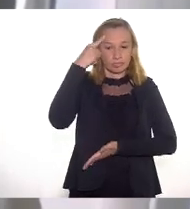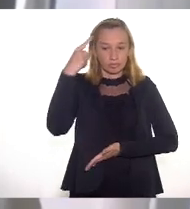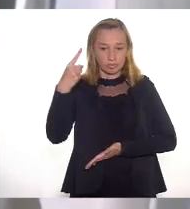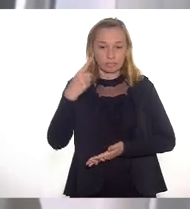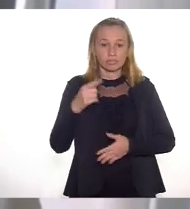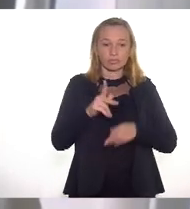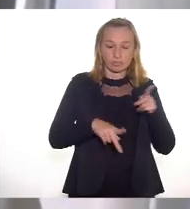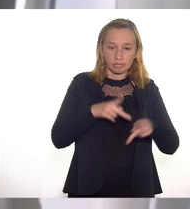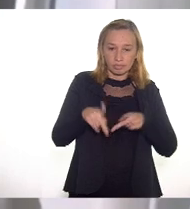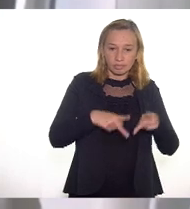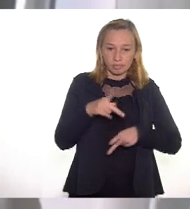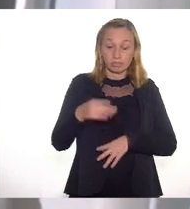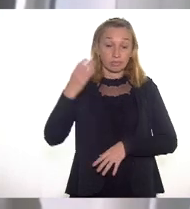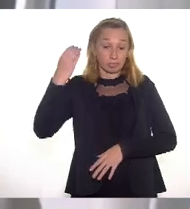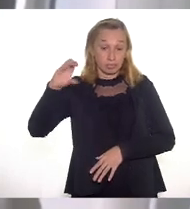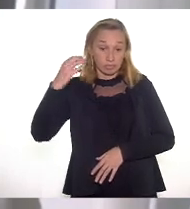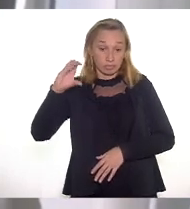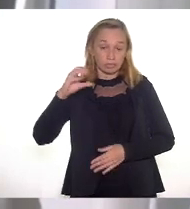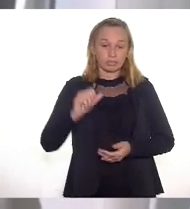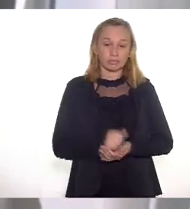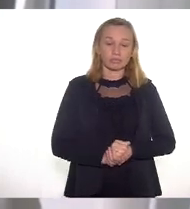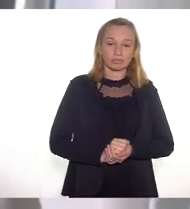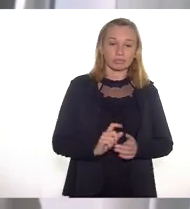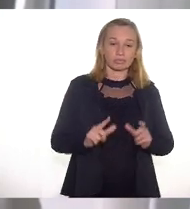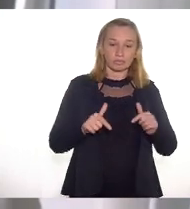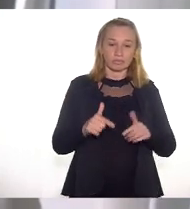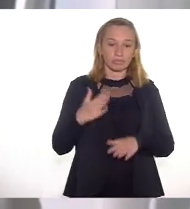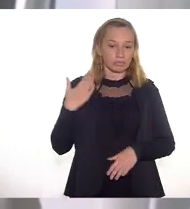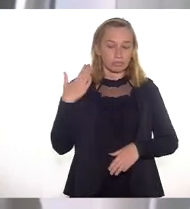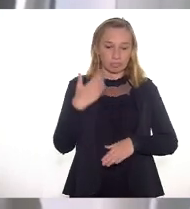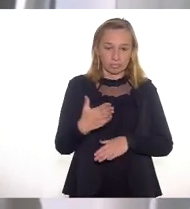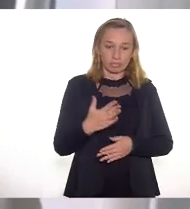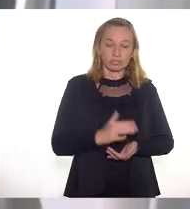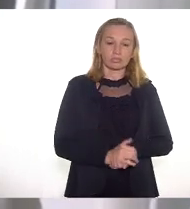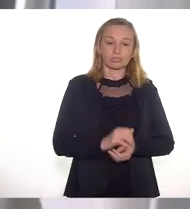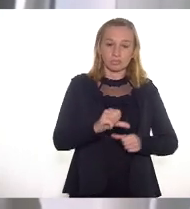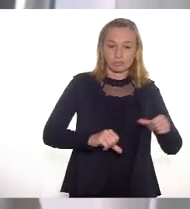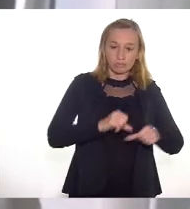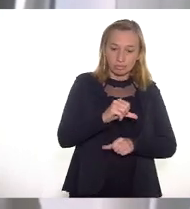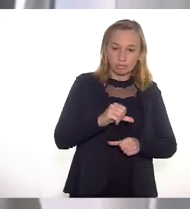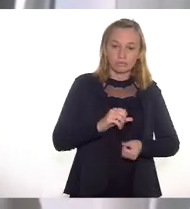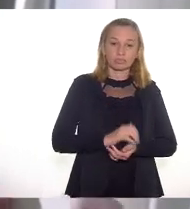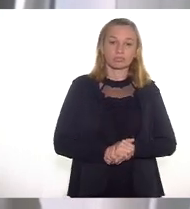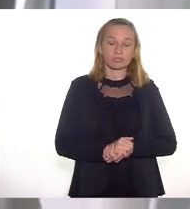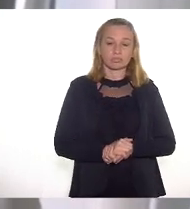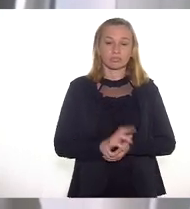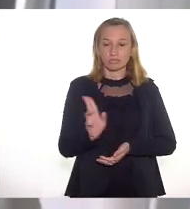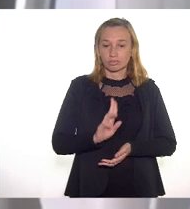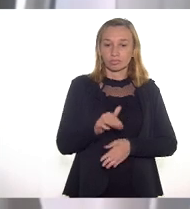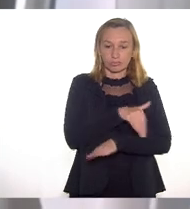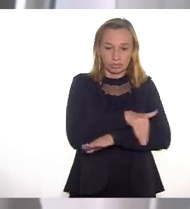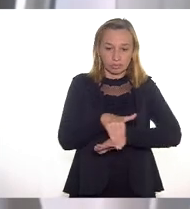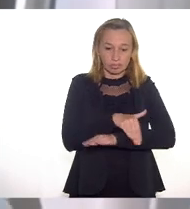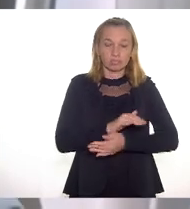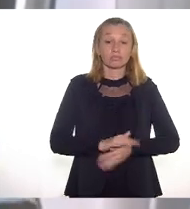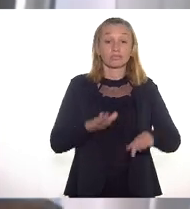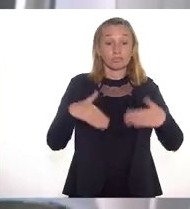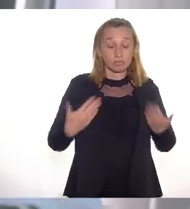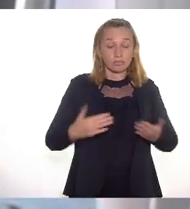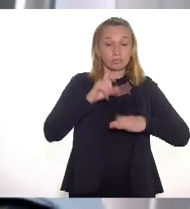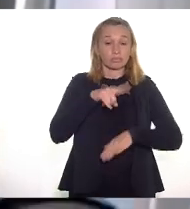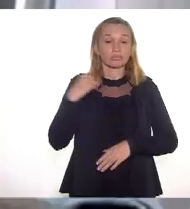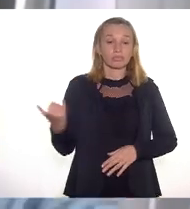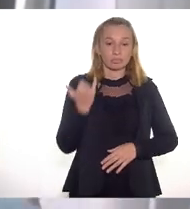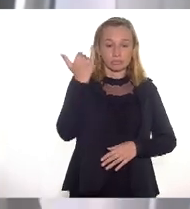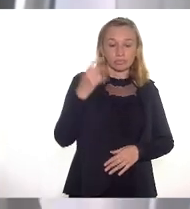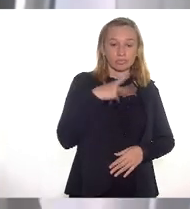que a população niteroiense se manifeste diretamente sobre esta mudança do nome da rua. Então, é